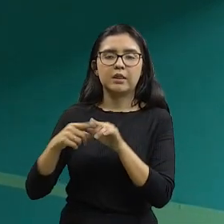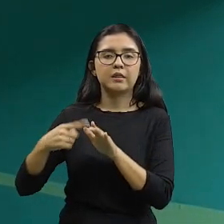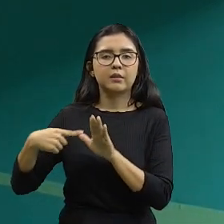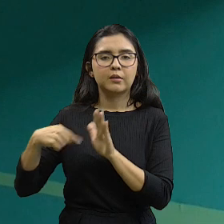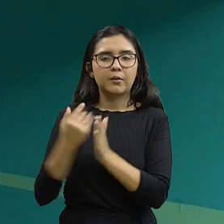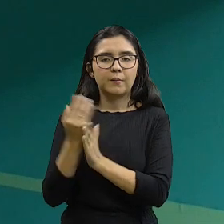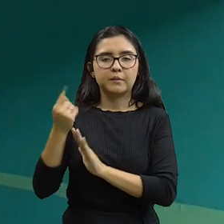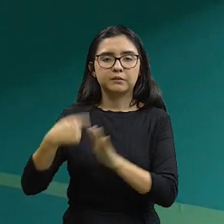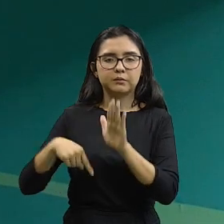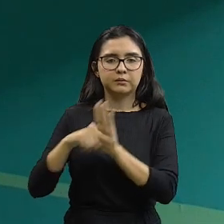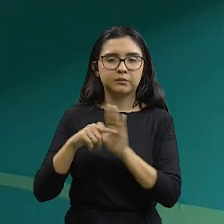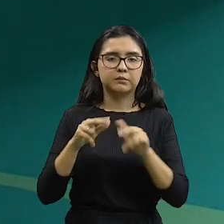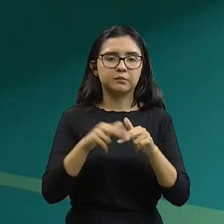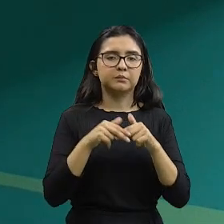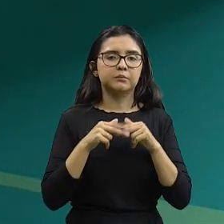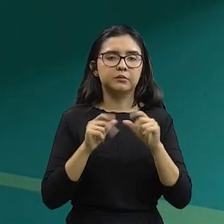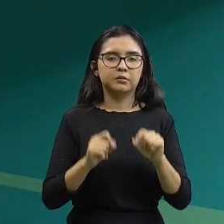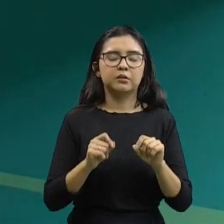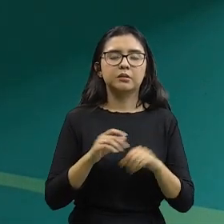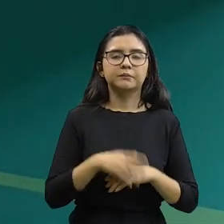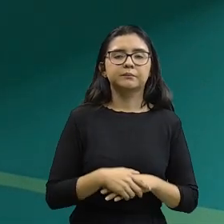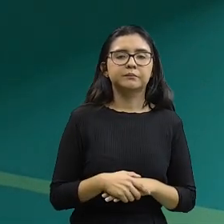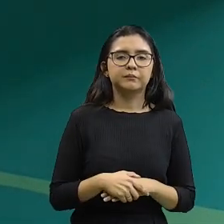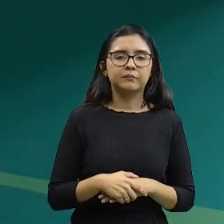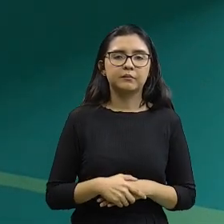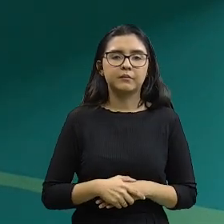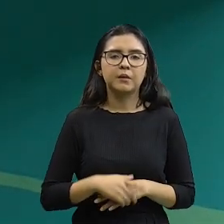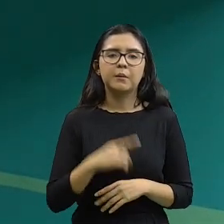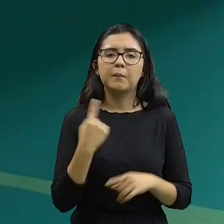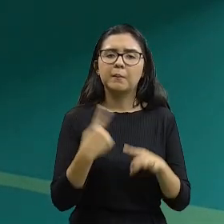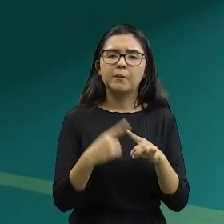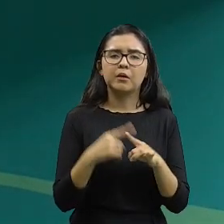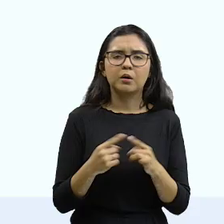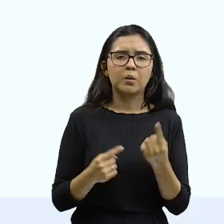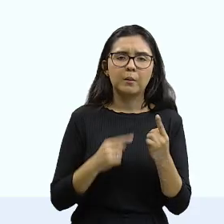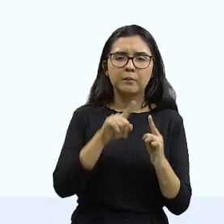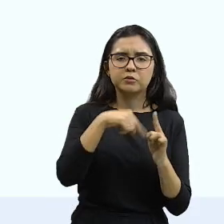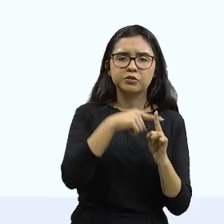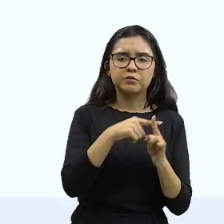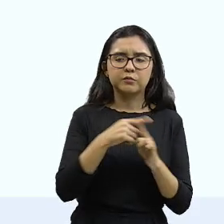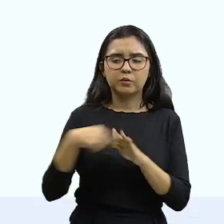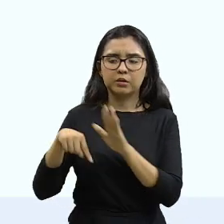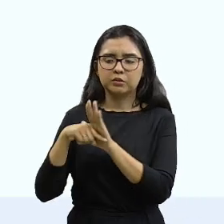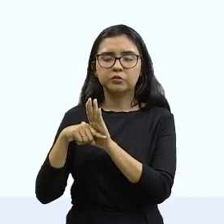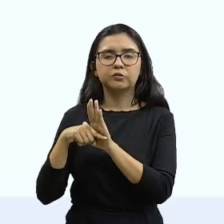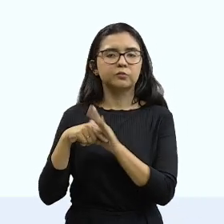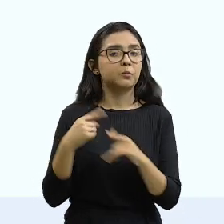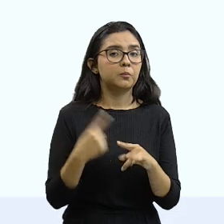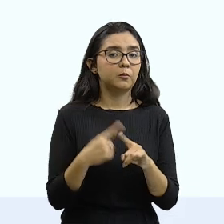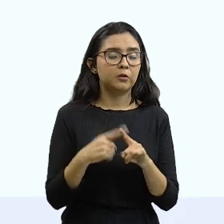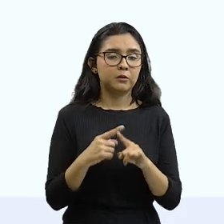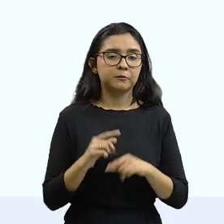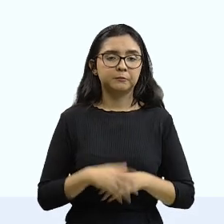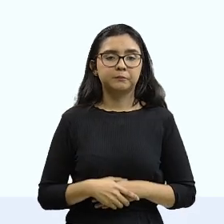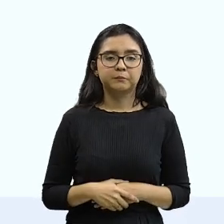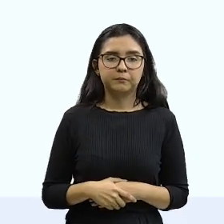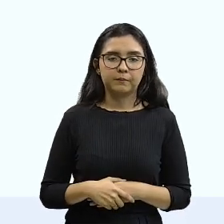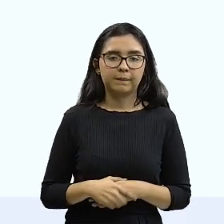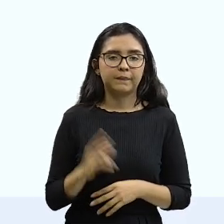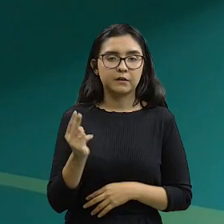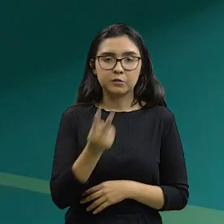um tracinho é grande e outro tracinho é pequeno? Por que um é positivo e outro é negativo? Positivo e negativo porque é bipolo